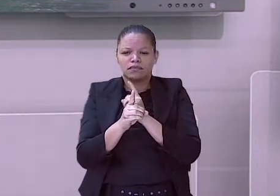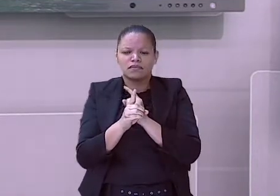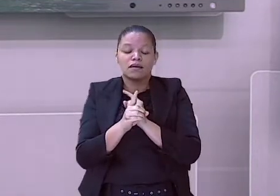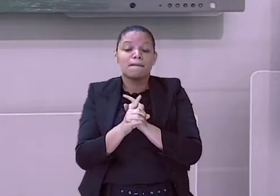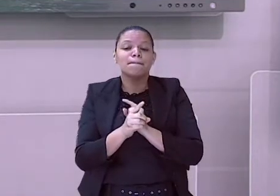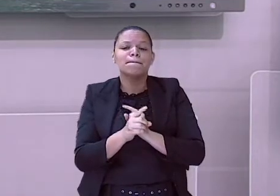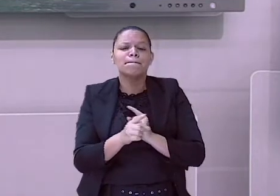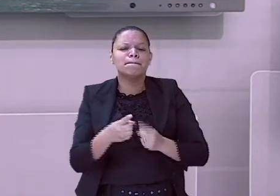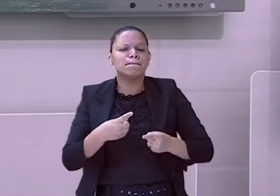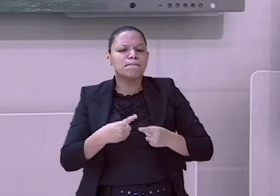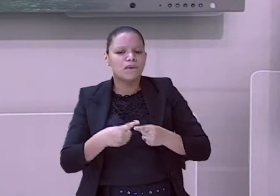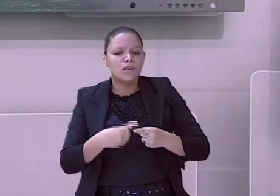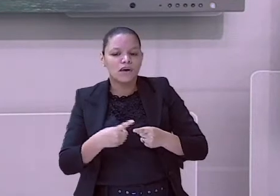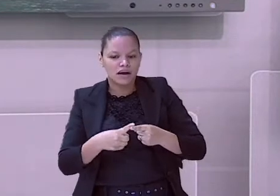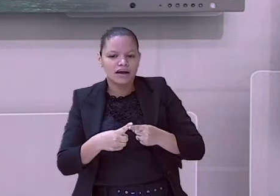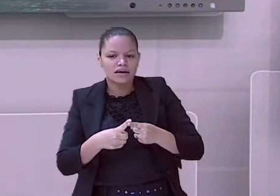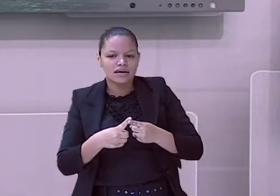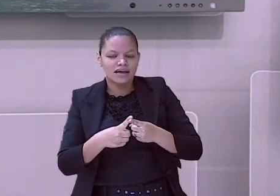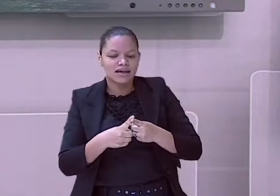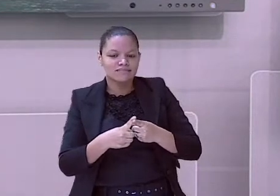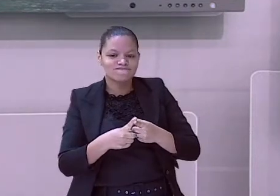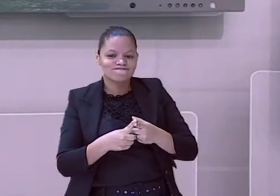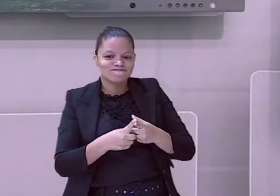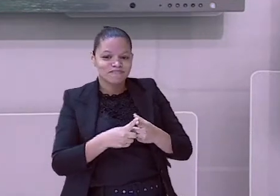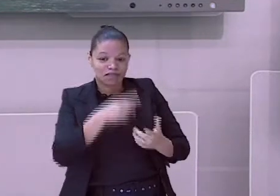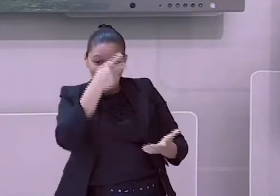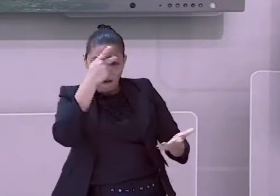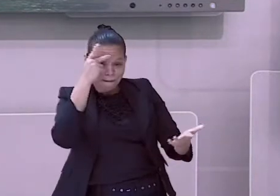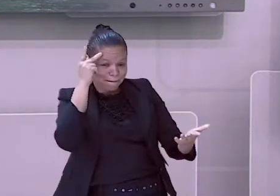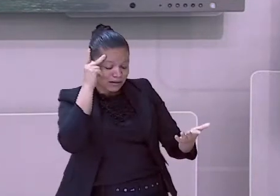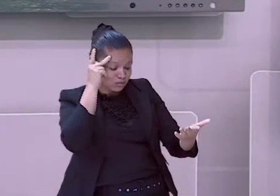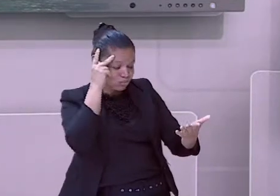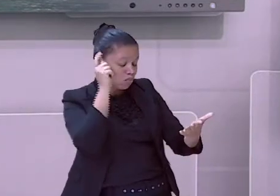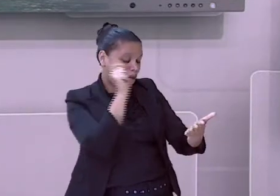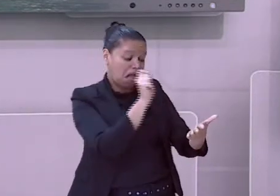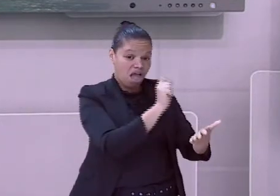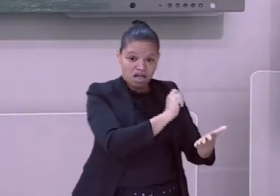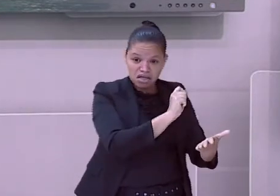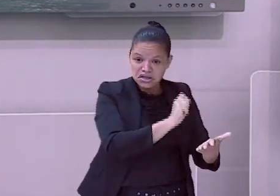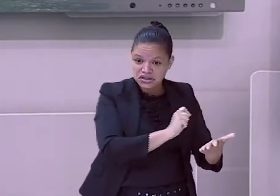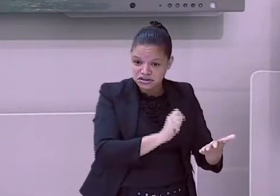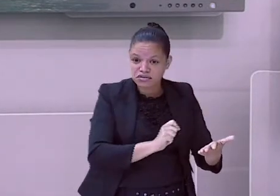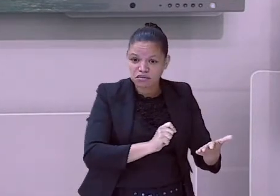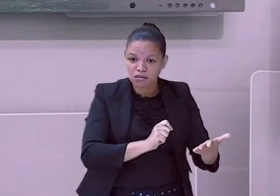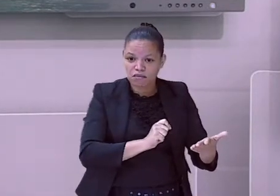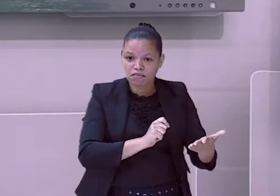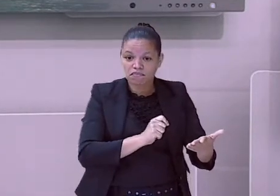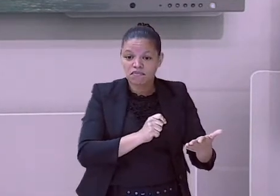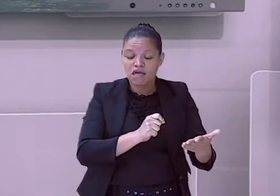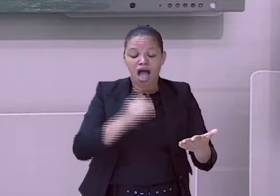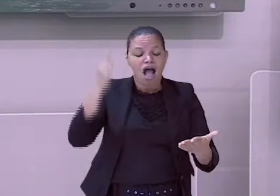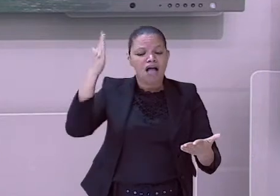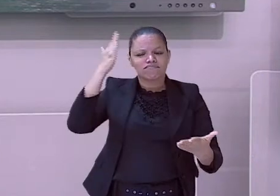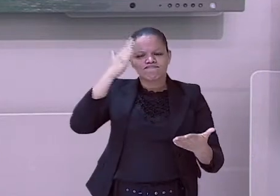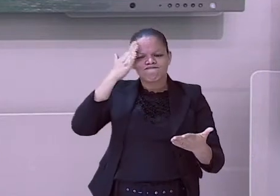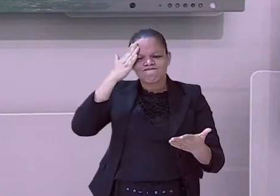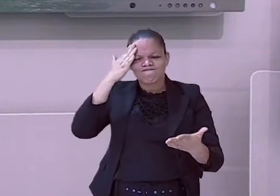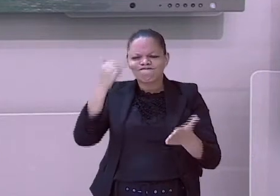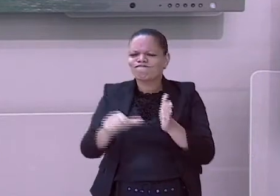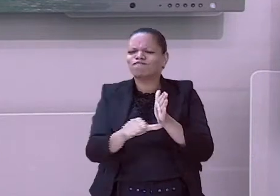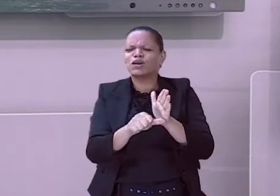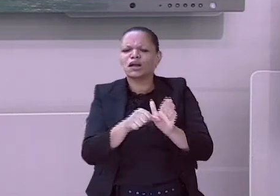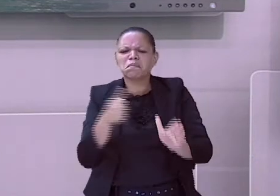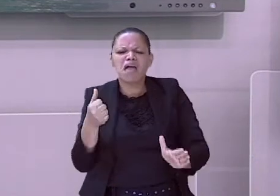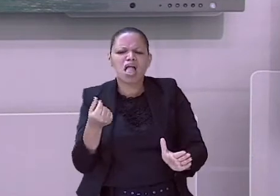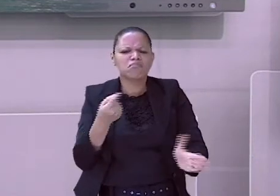foi necessário pesquisas com biólogos, pesquisas com projetos que defendem